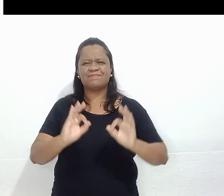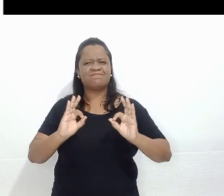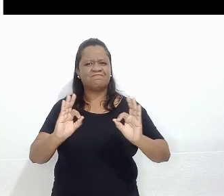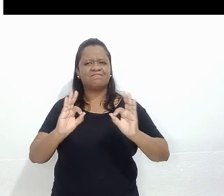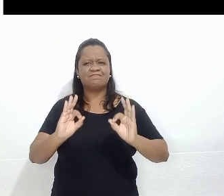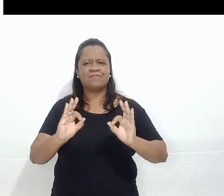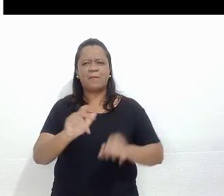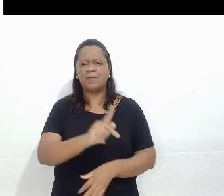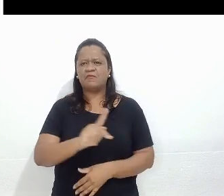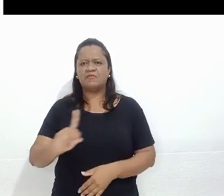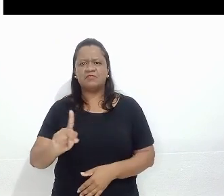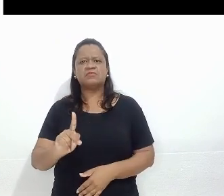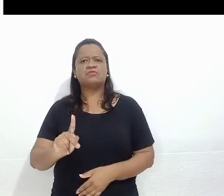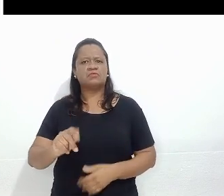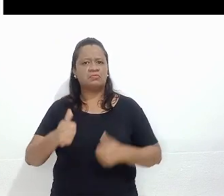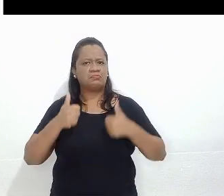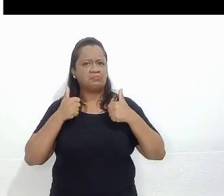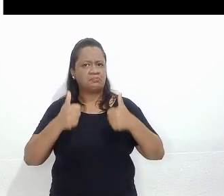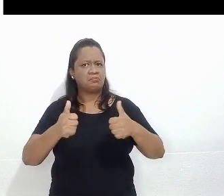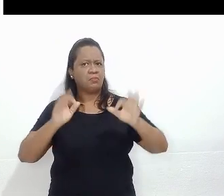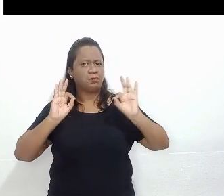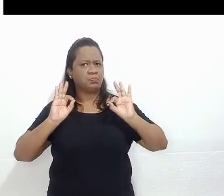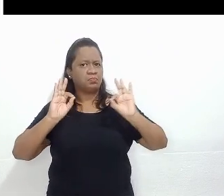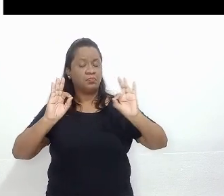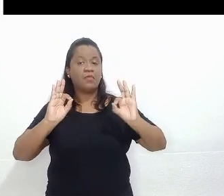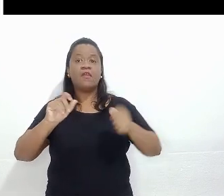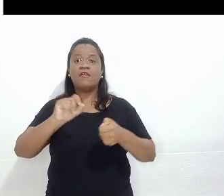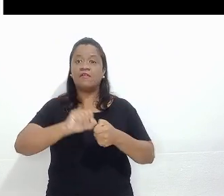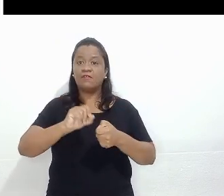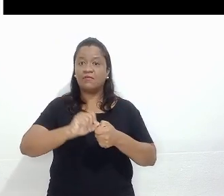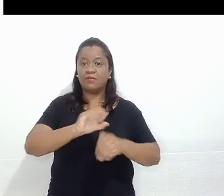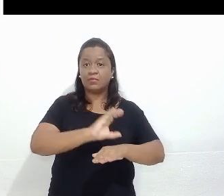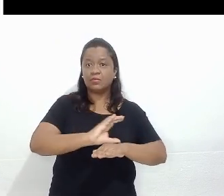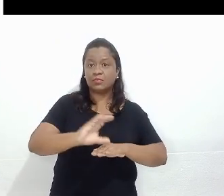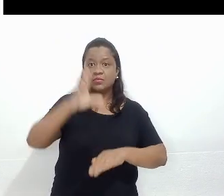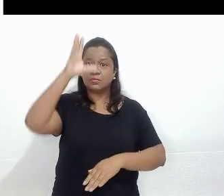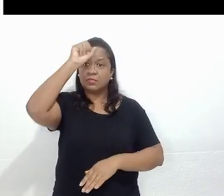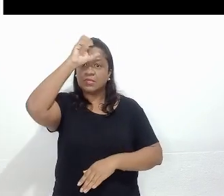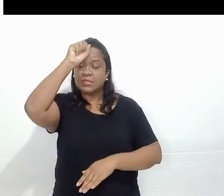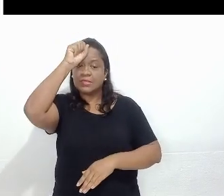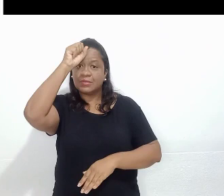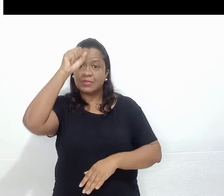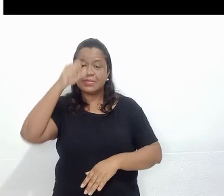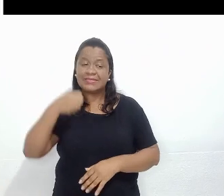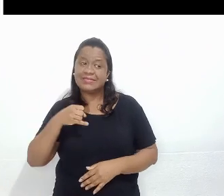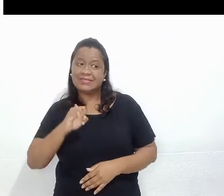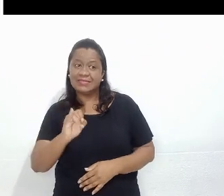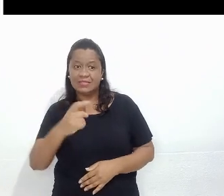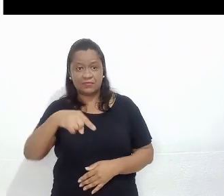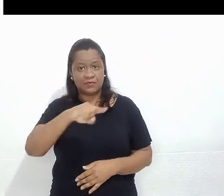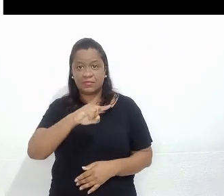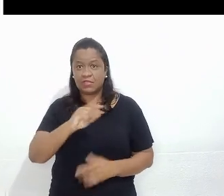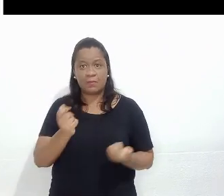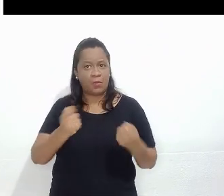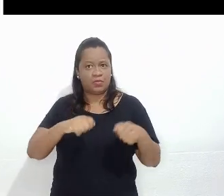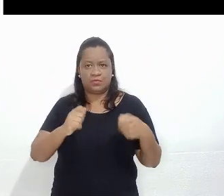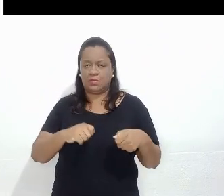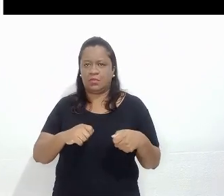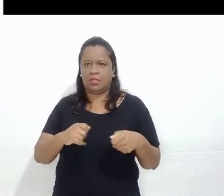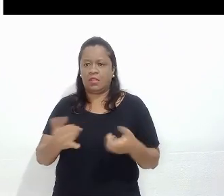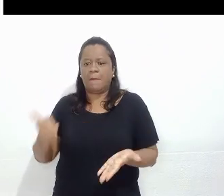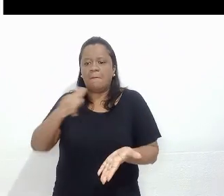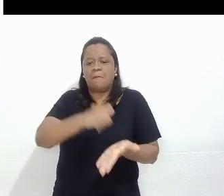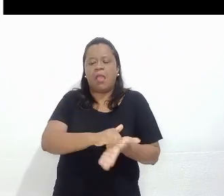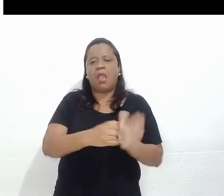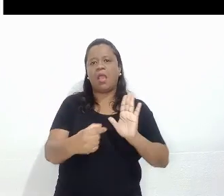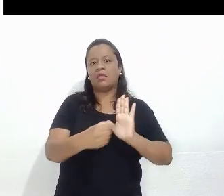é notável. Tá? Então, façam o curso, aprendam. Mesmo que vocês não tenham possibilidade de ter esse software agora,